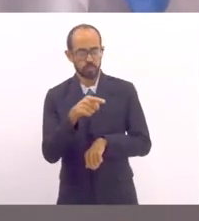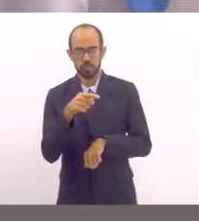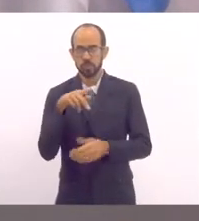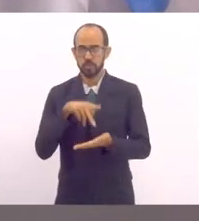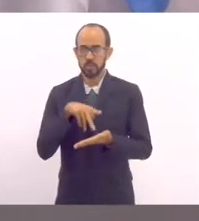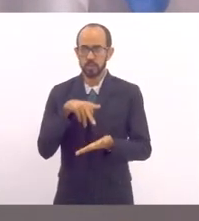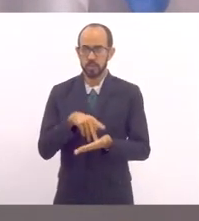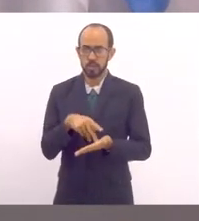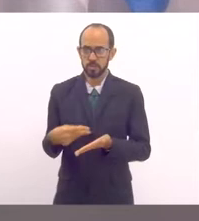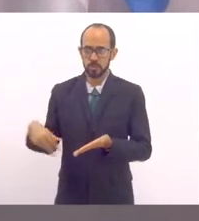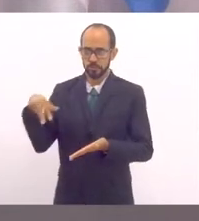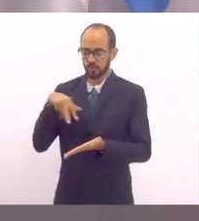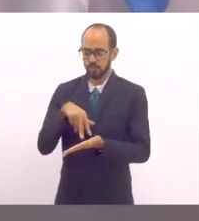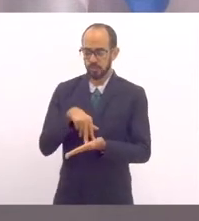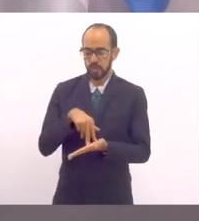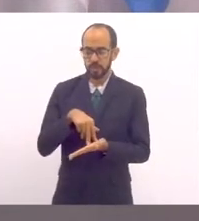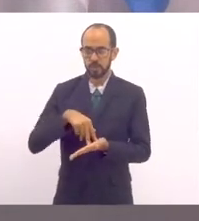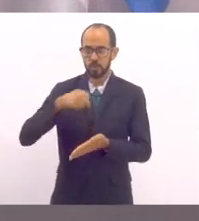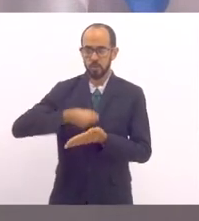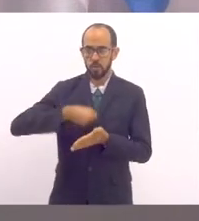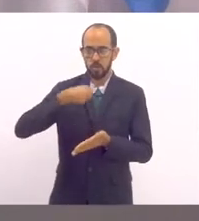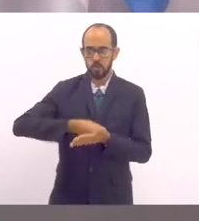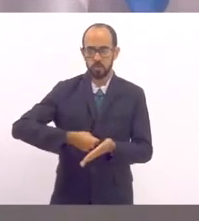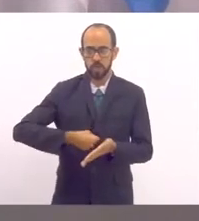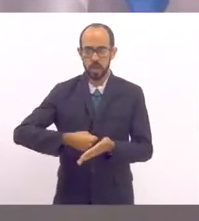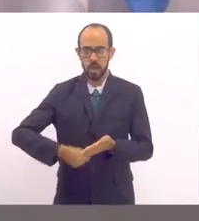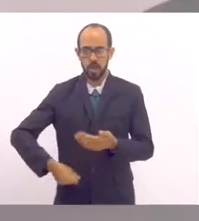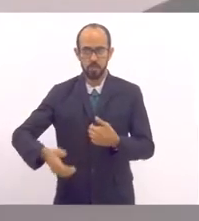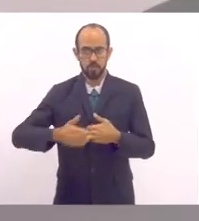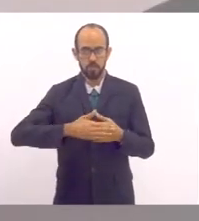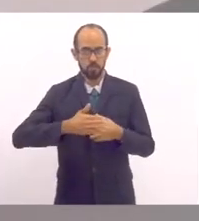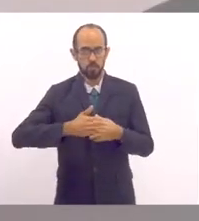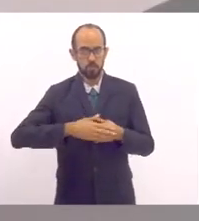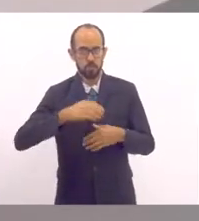realmente se levantarem e lutar por causa própria.